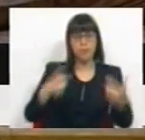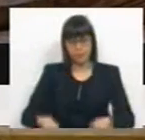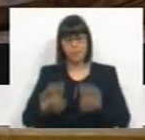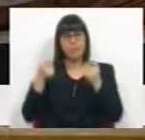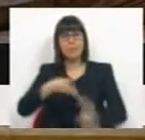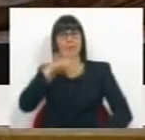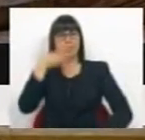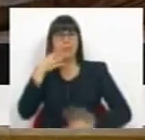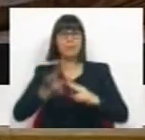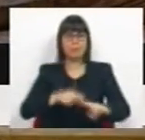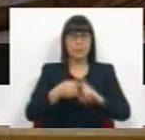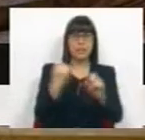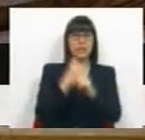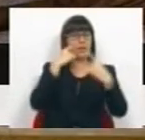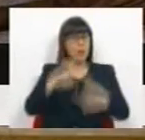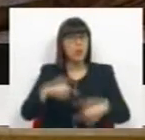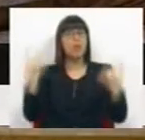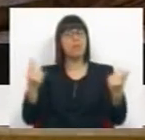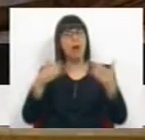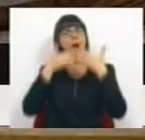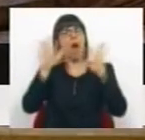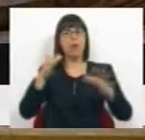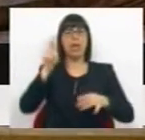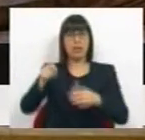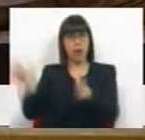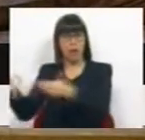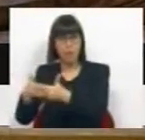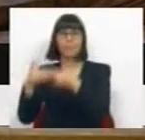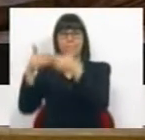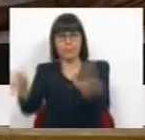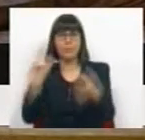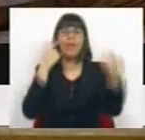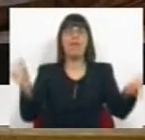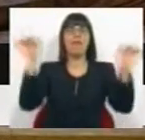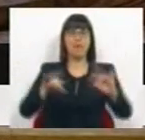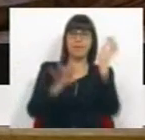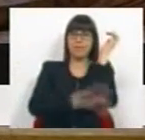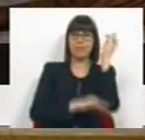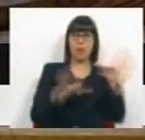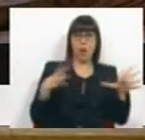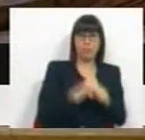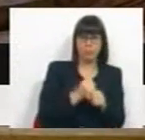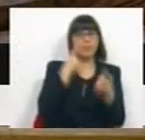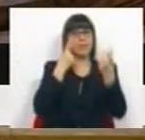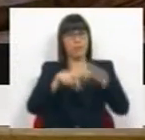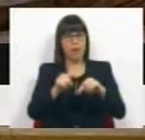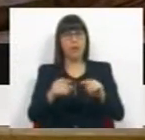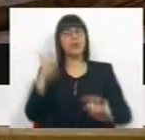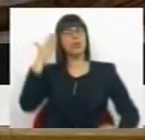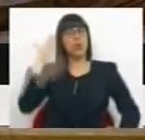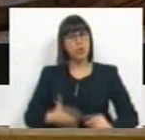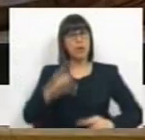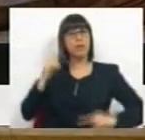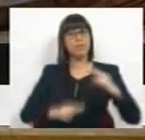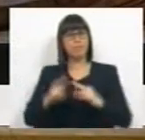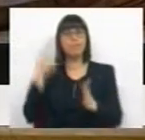investir na ferrovia, reforçar os serviços públicos, abrir tribunais encerrados e trazer de volta as freguesias extintas, mais justiça